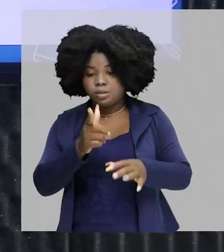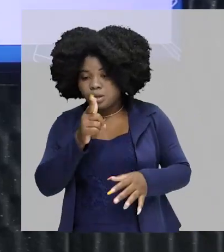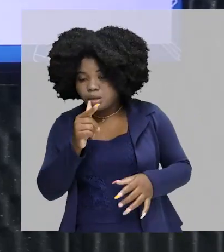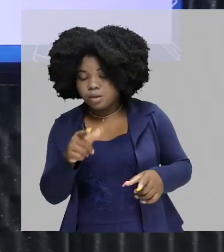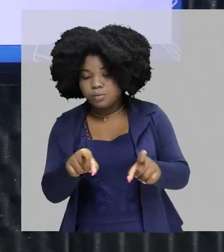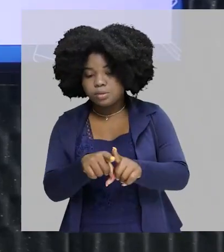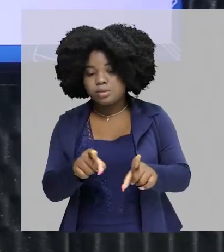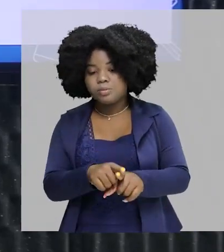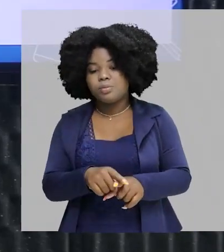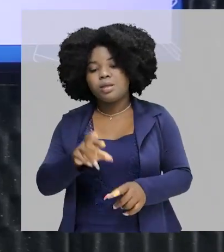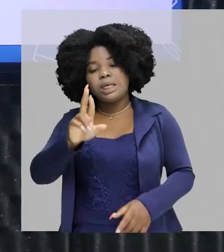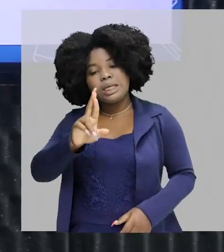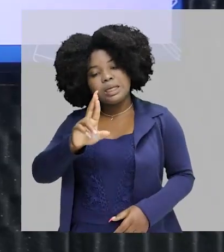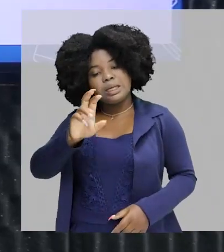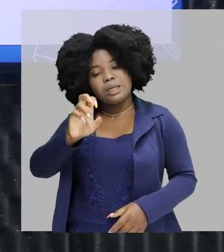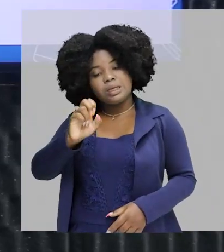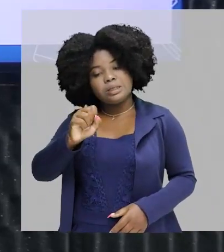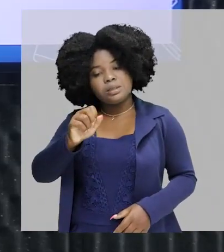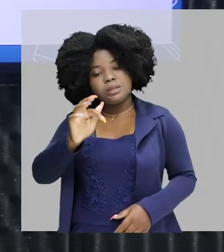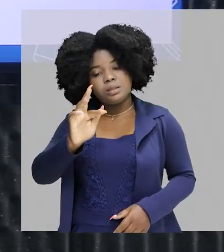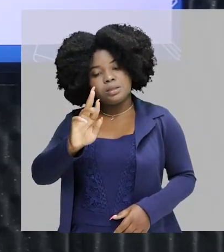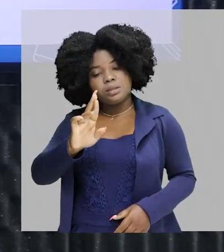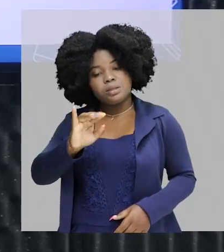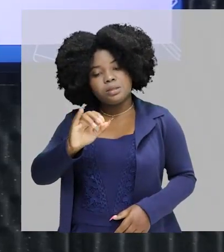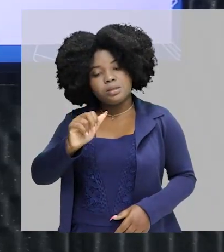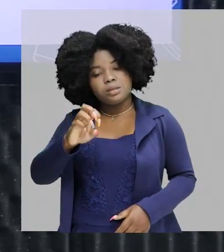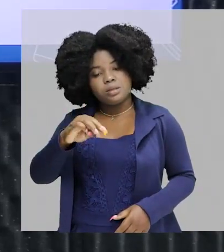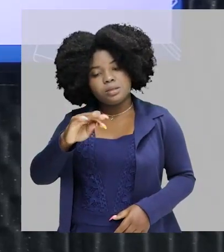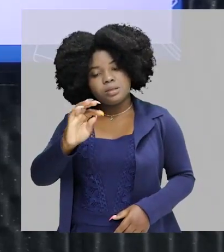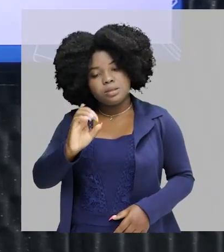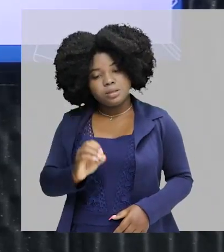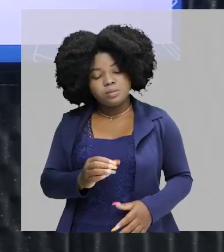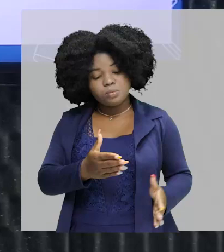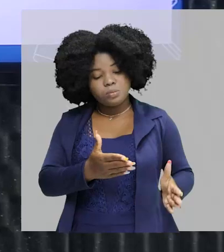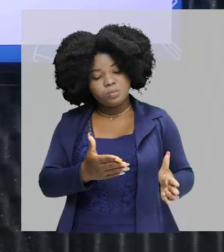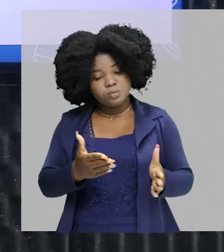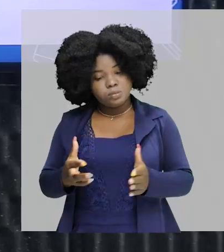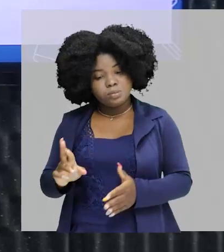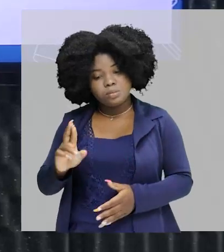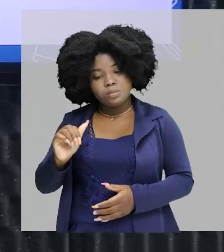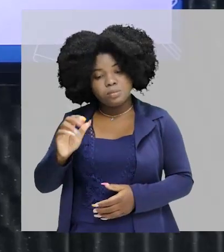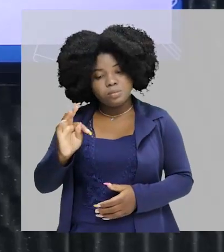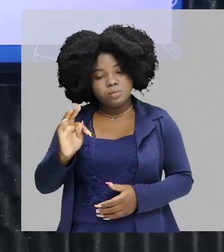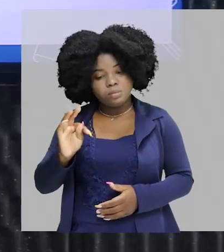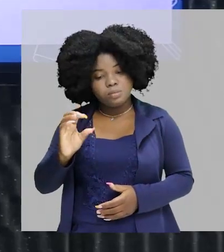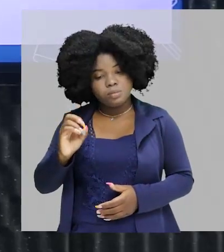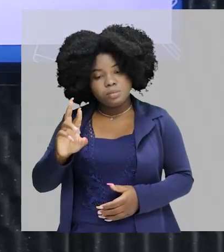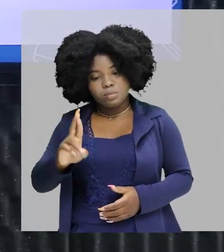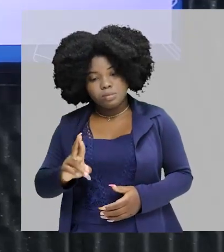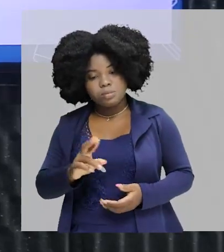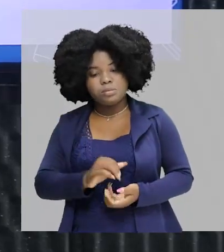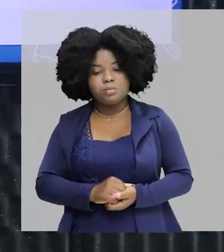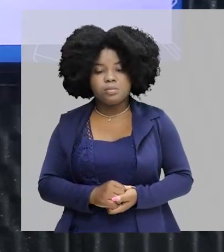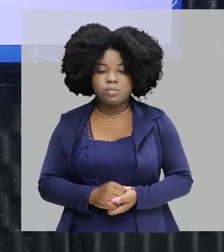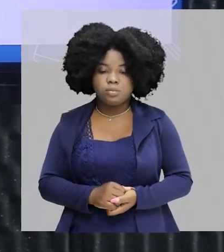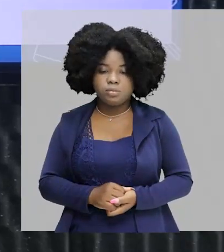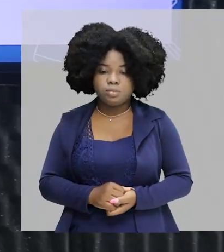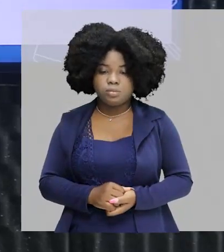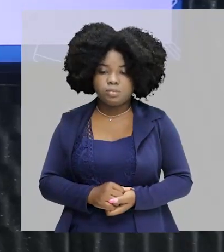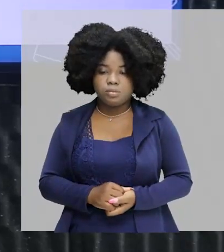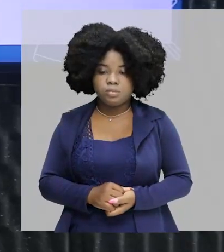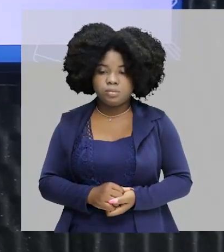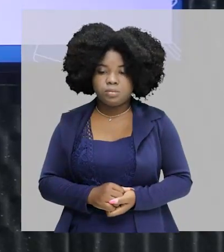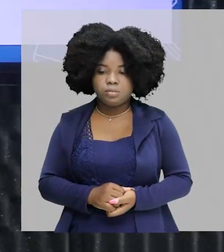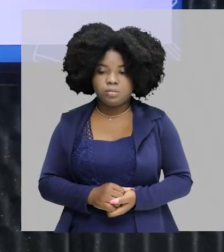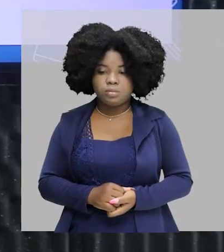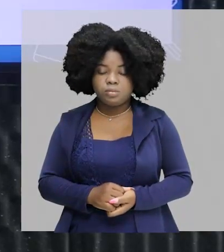o resfriamento desse processo. Esse reator e os tubos e os canais por onde os vapores